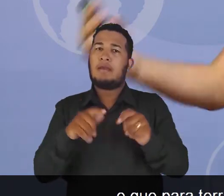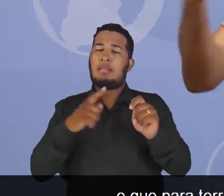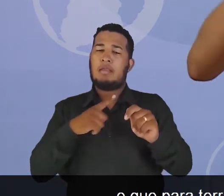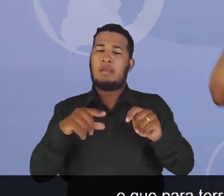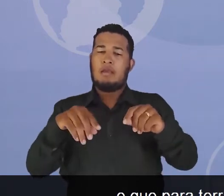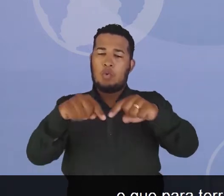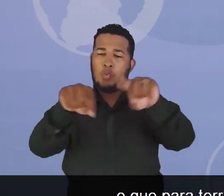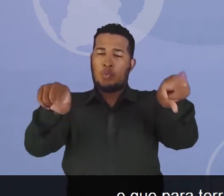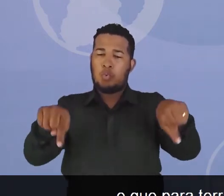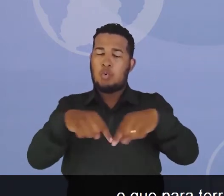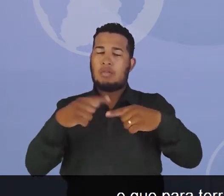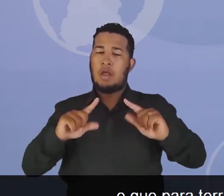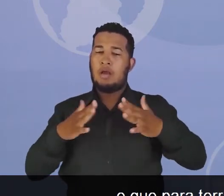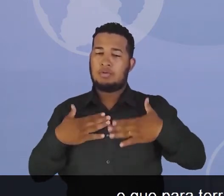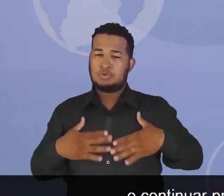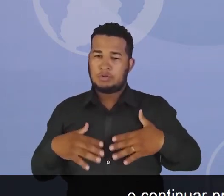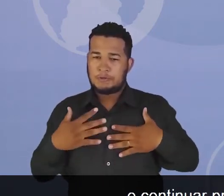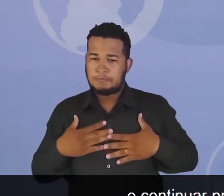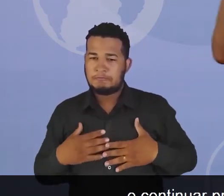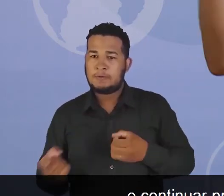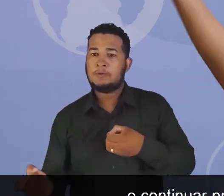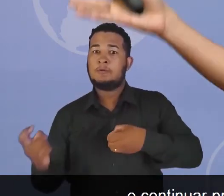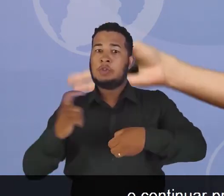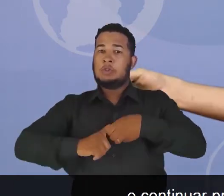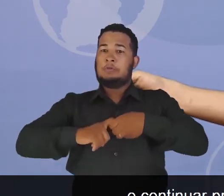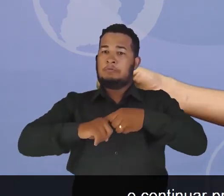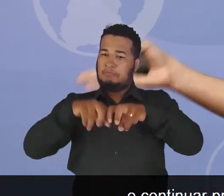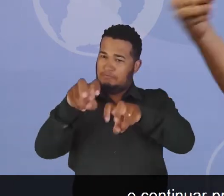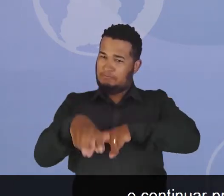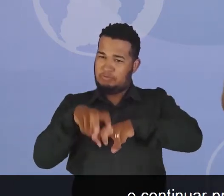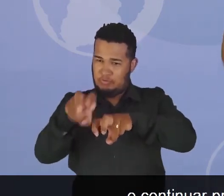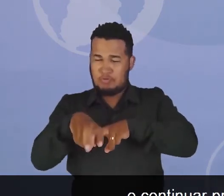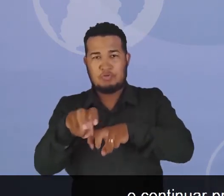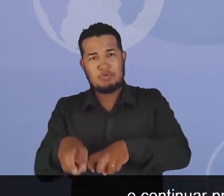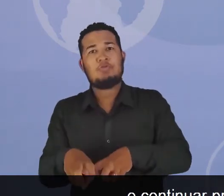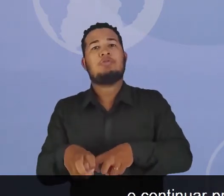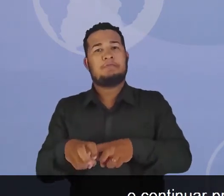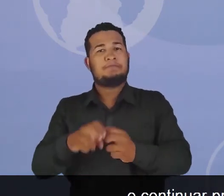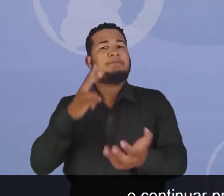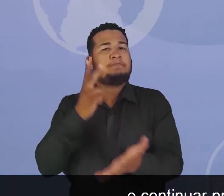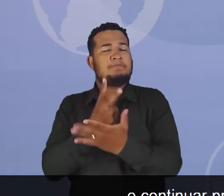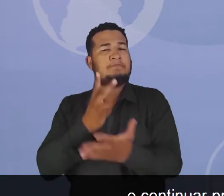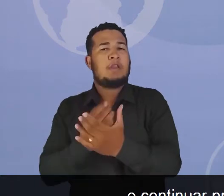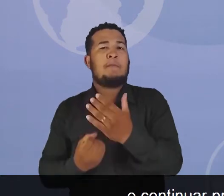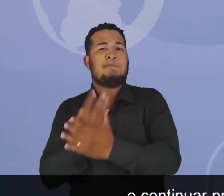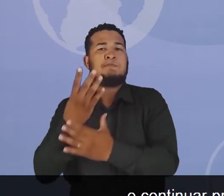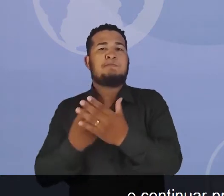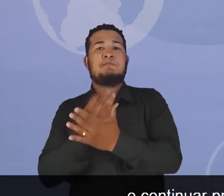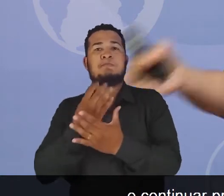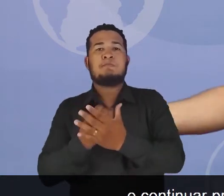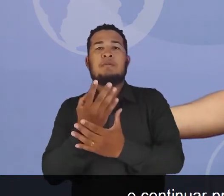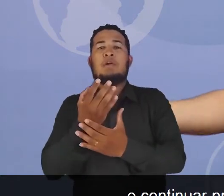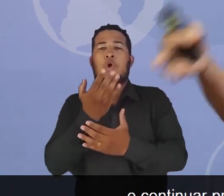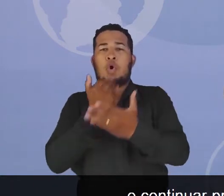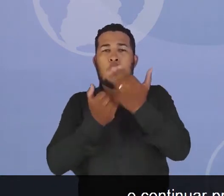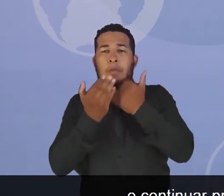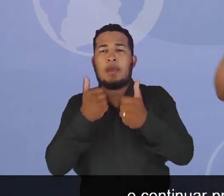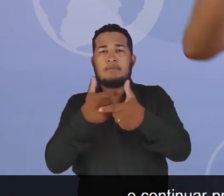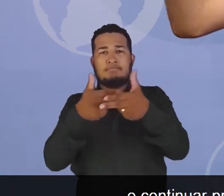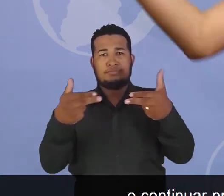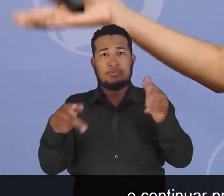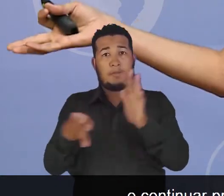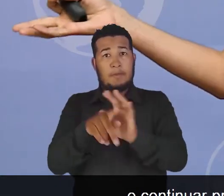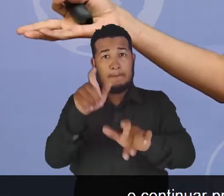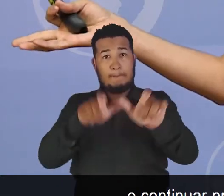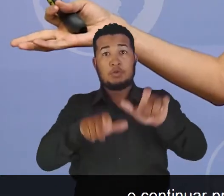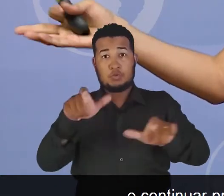descansar, recuperar o seu vigor e continuar produzindo alimento, riqueza para as pessoas ao